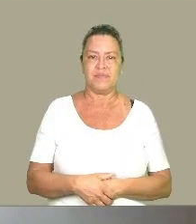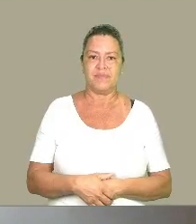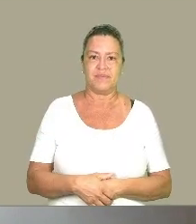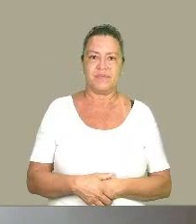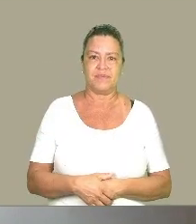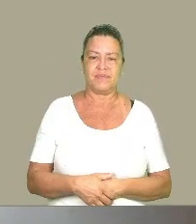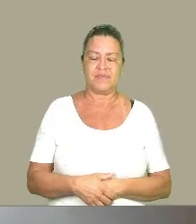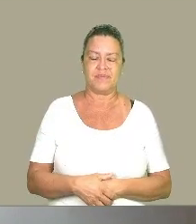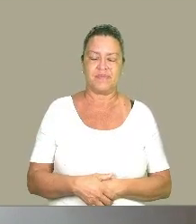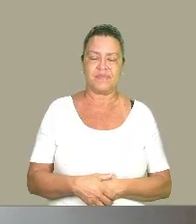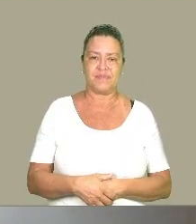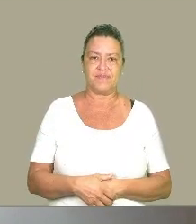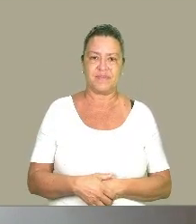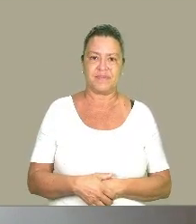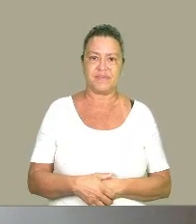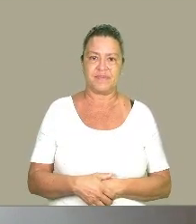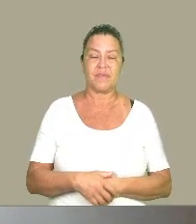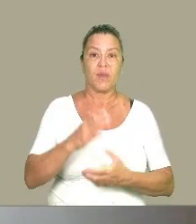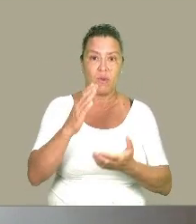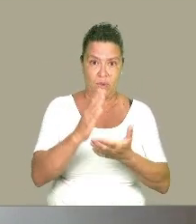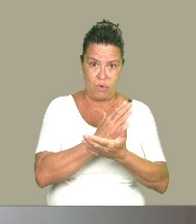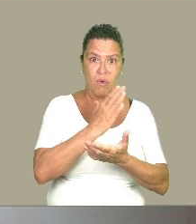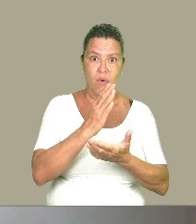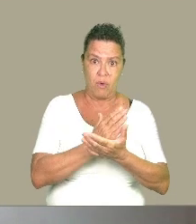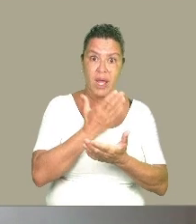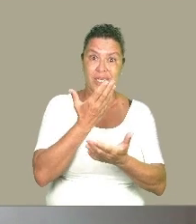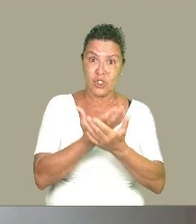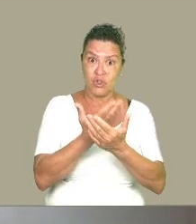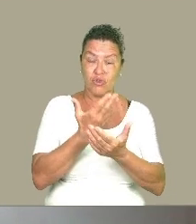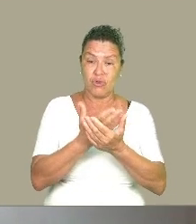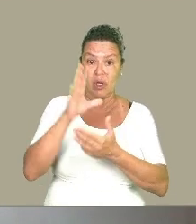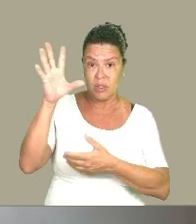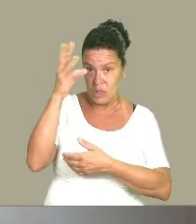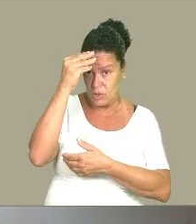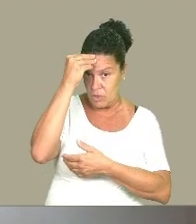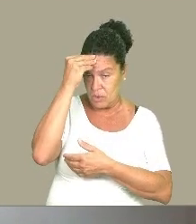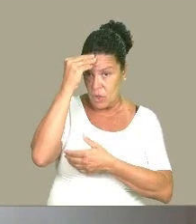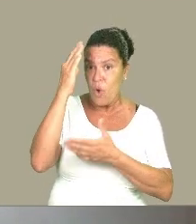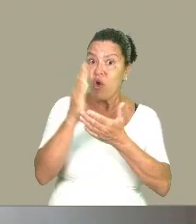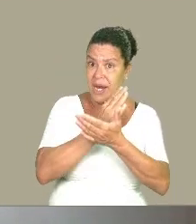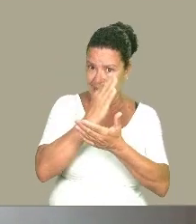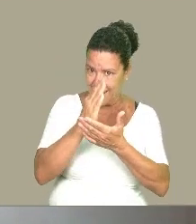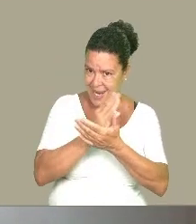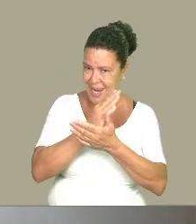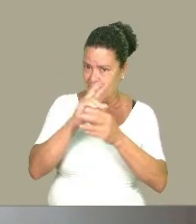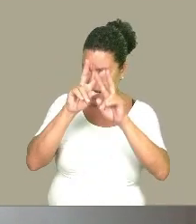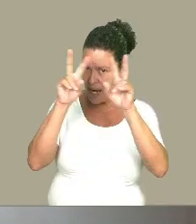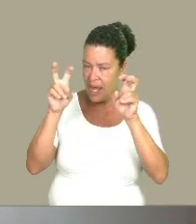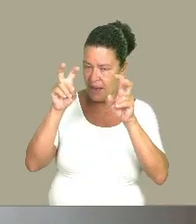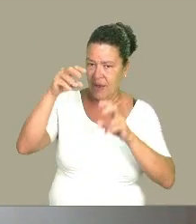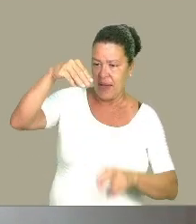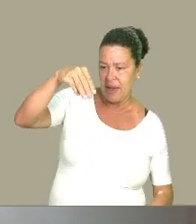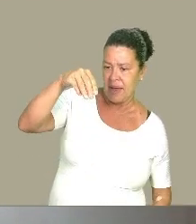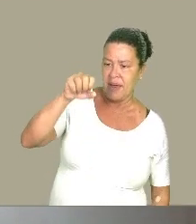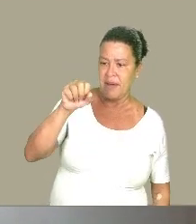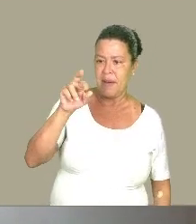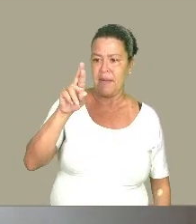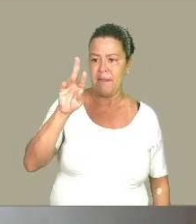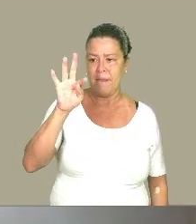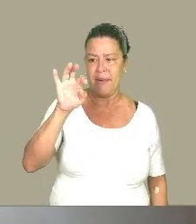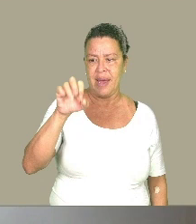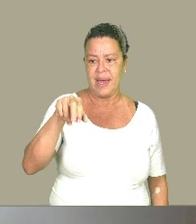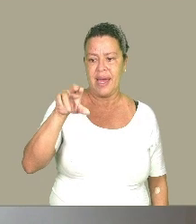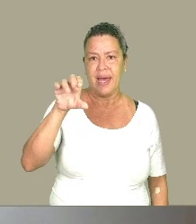Muito bem. No livro Estudando a Mediunidade, Martins Peralva,